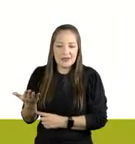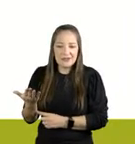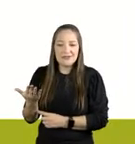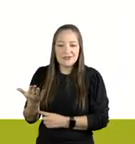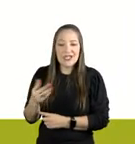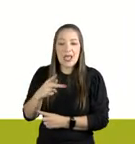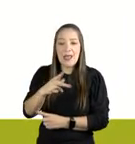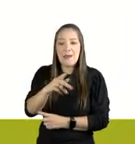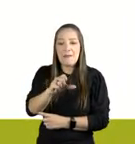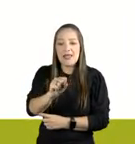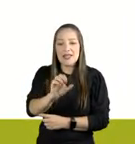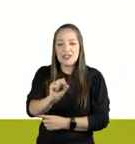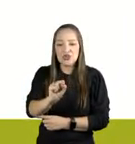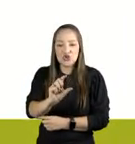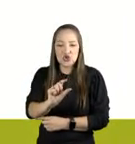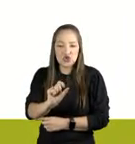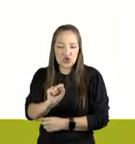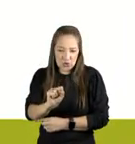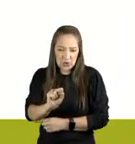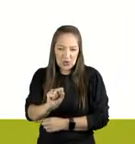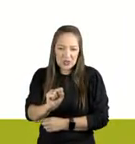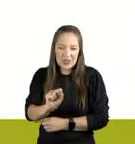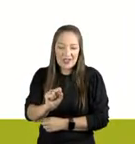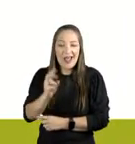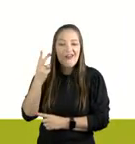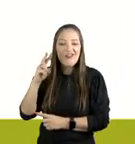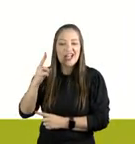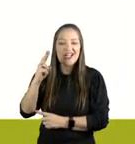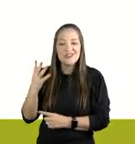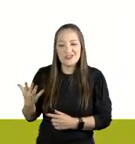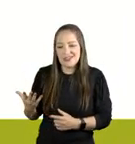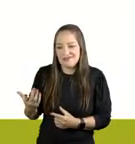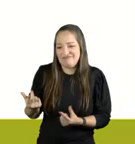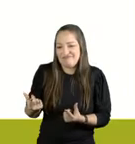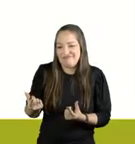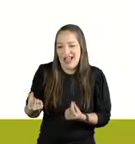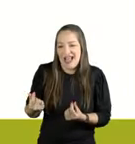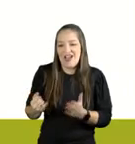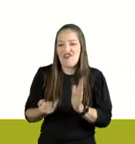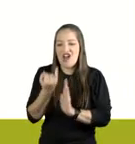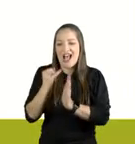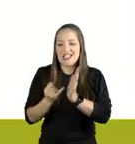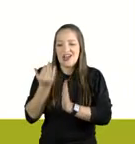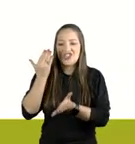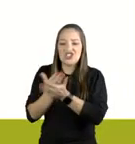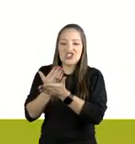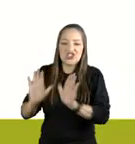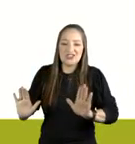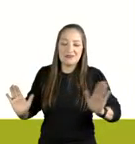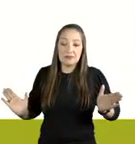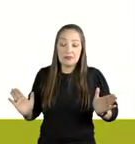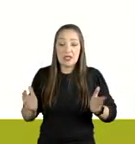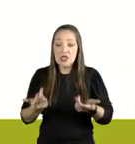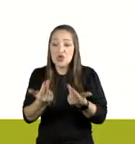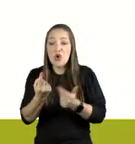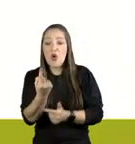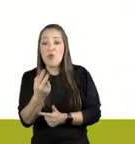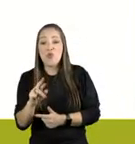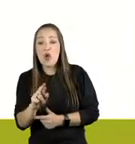não vale nada porque a inflação comeu. Né? Então, é a mesma coisa que o real. Daqui 35 anos, pode